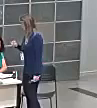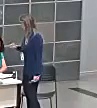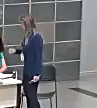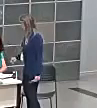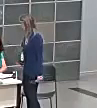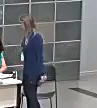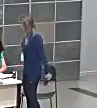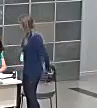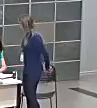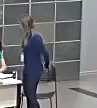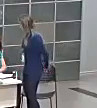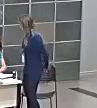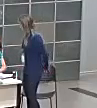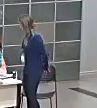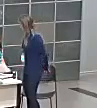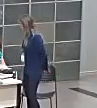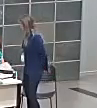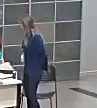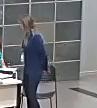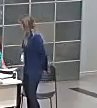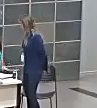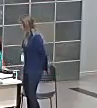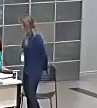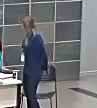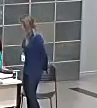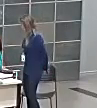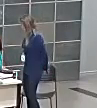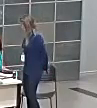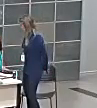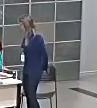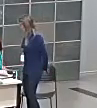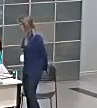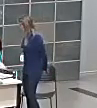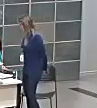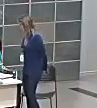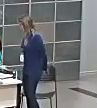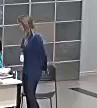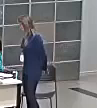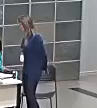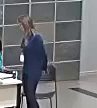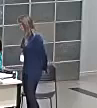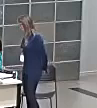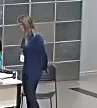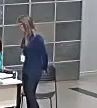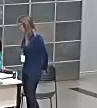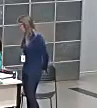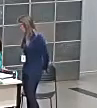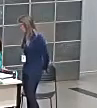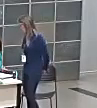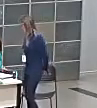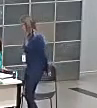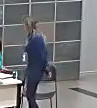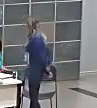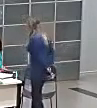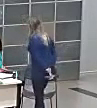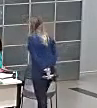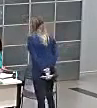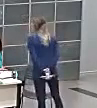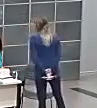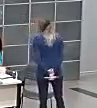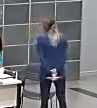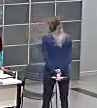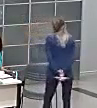Minas Gerais requerimento do deputado Betão que seja encaminhado pedido de providência a Secretaria